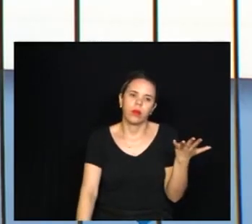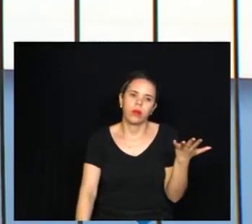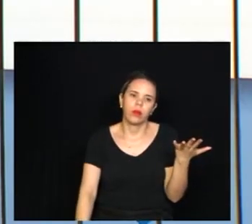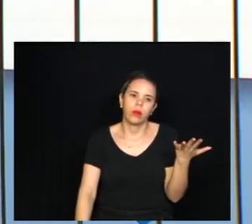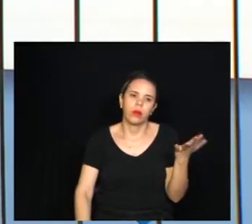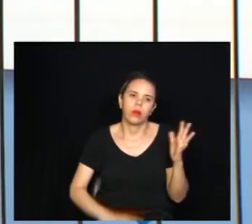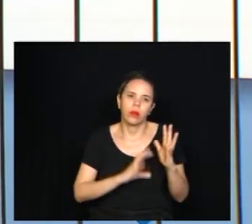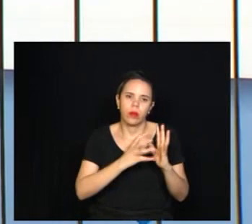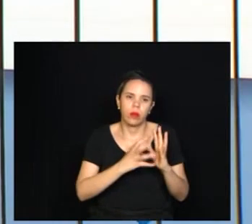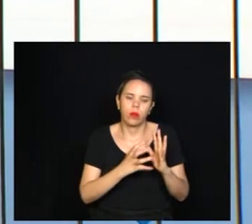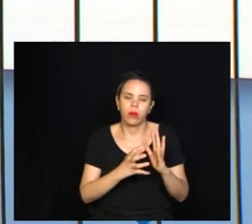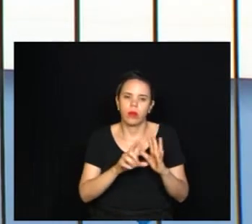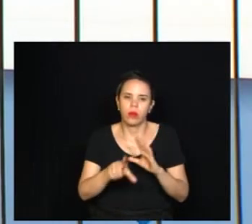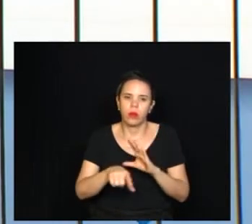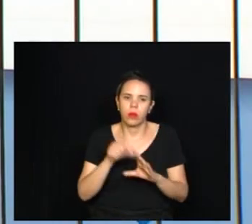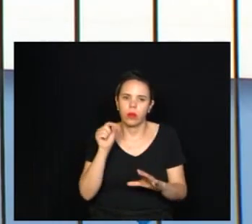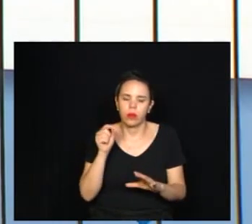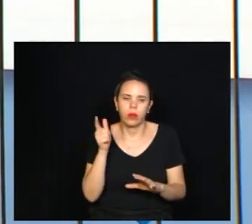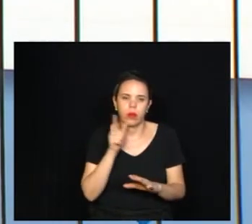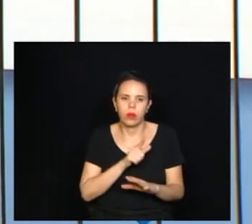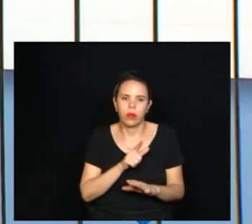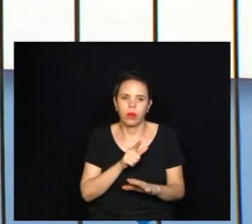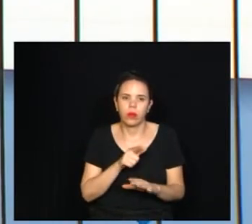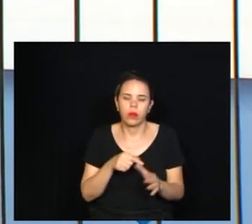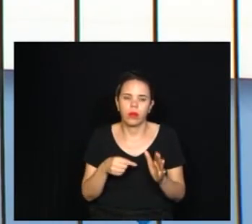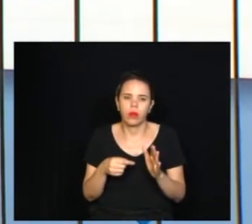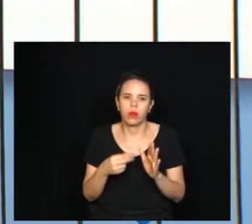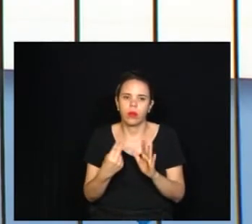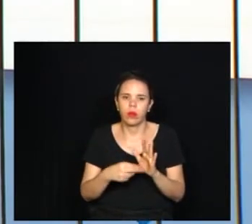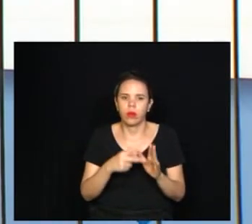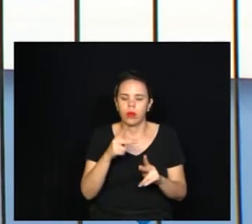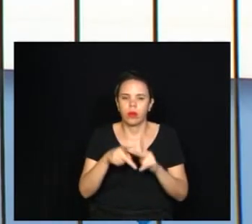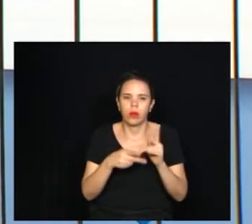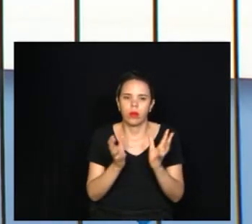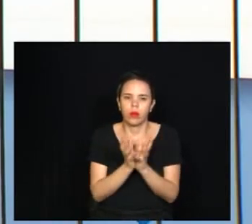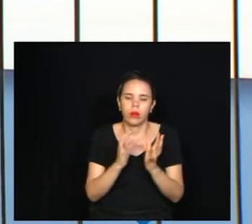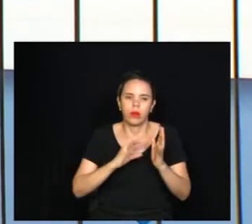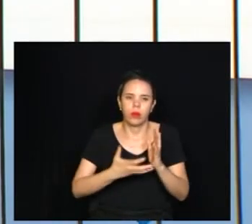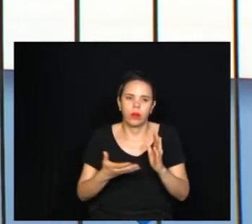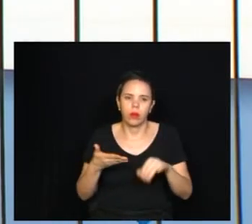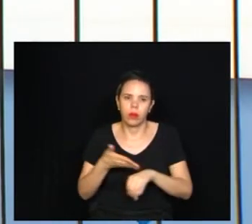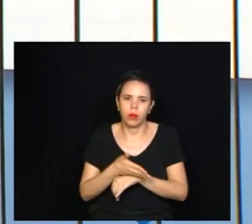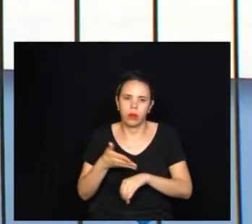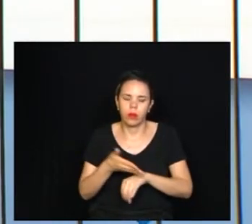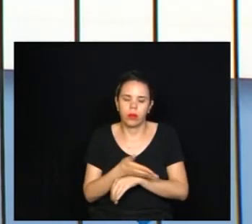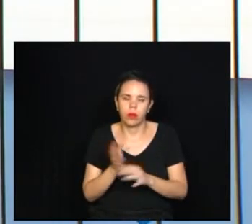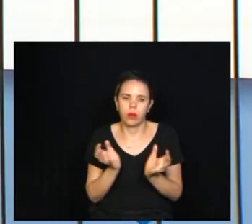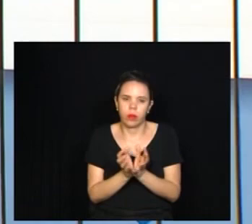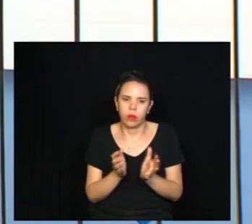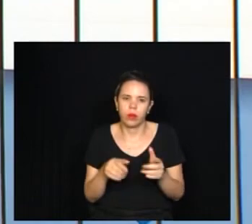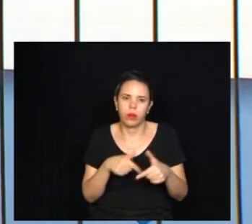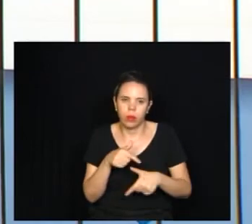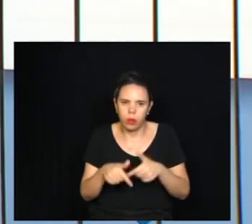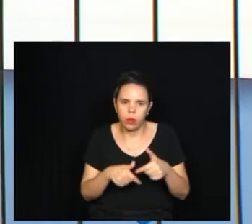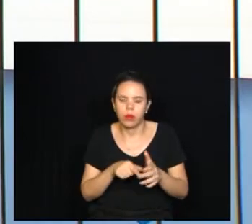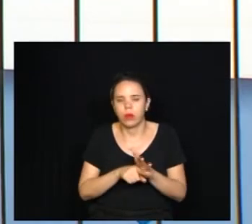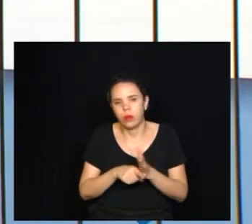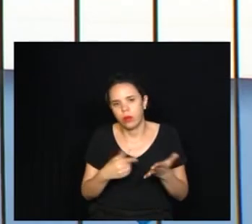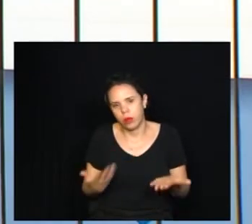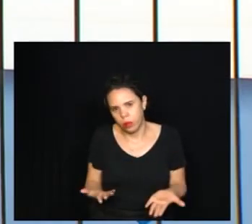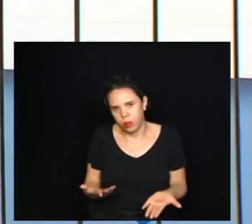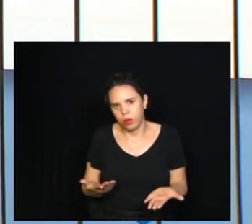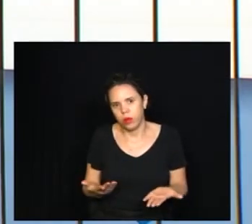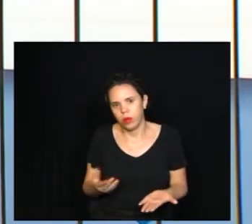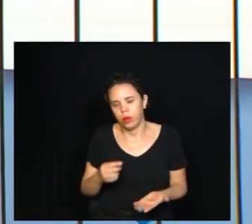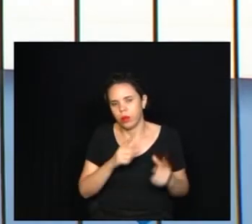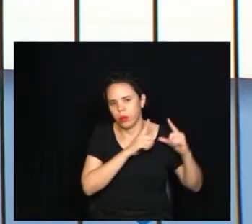os partidos são sorteados e eles indicam um membro daquele partido que vai participar desta comissão. Além de